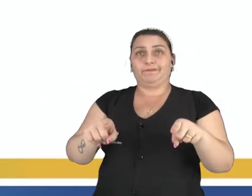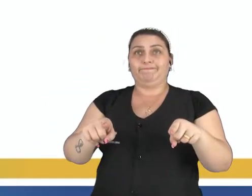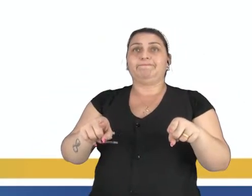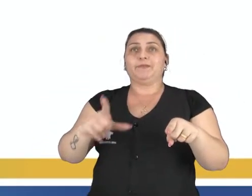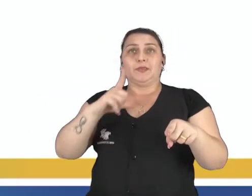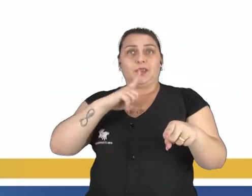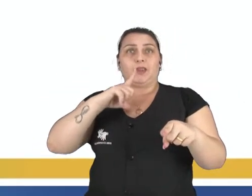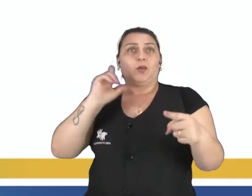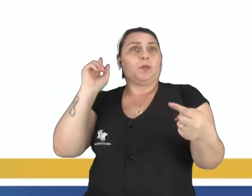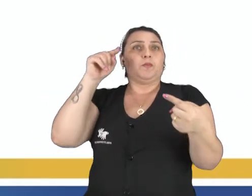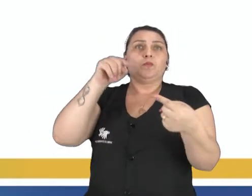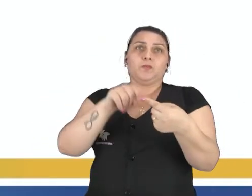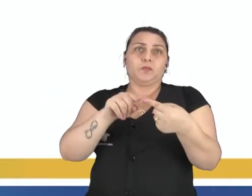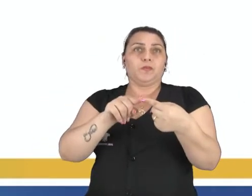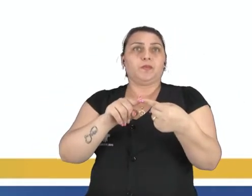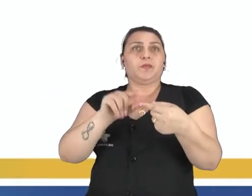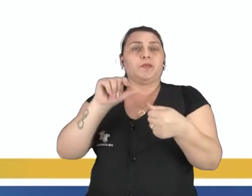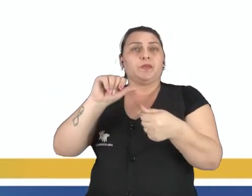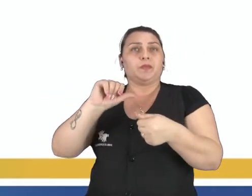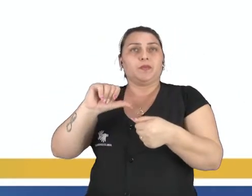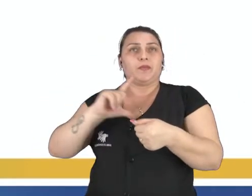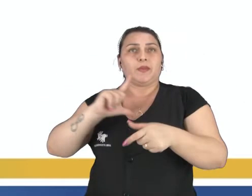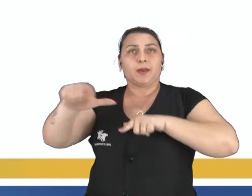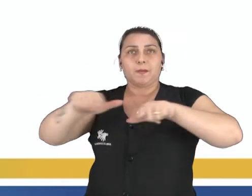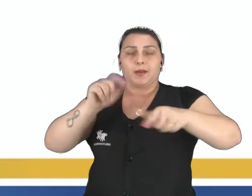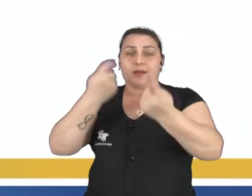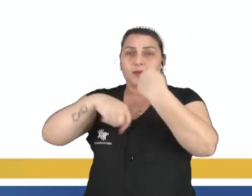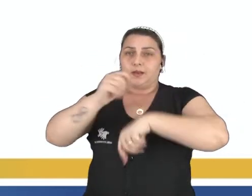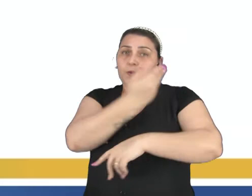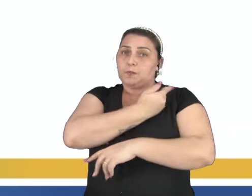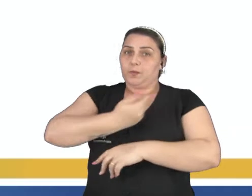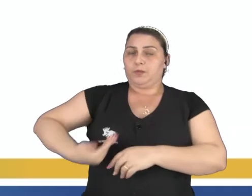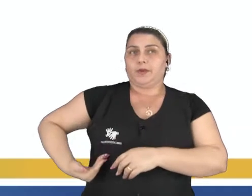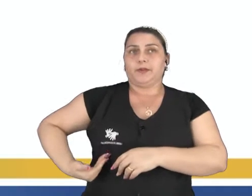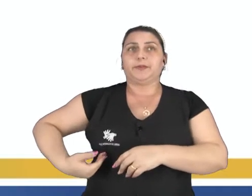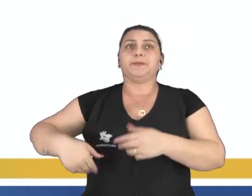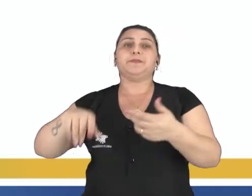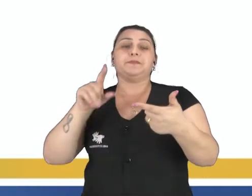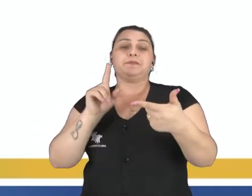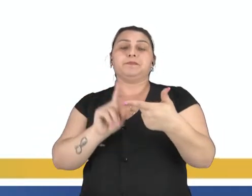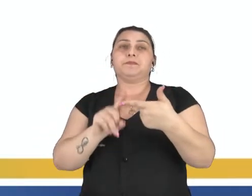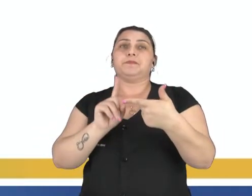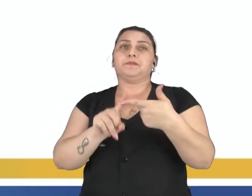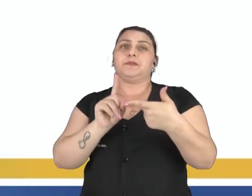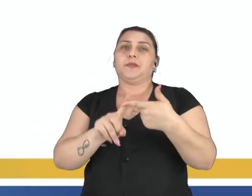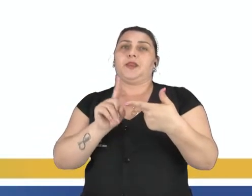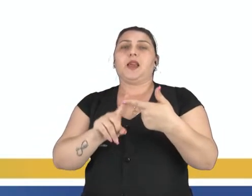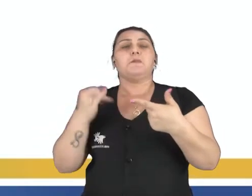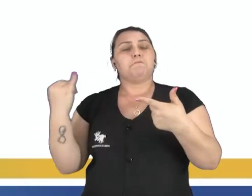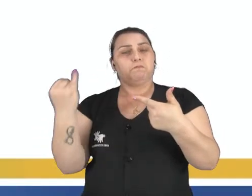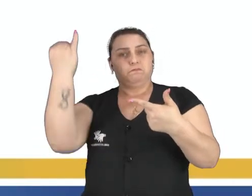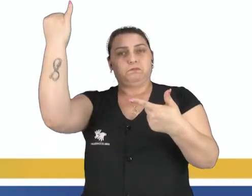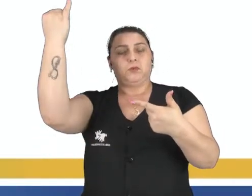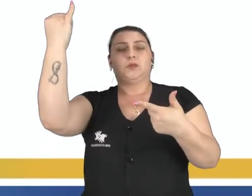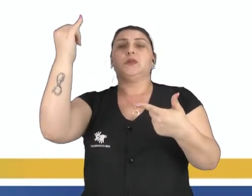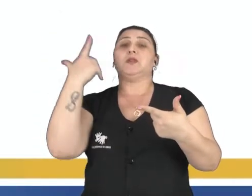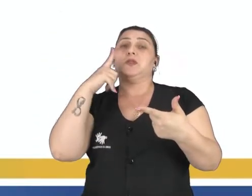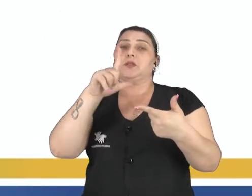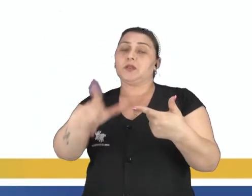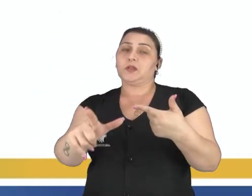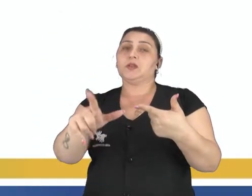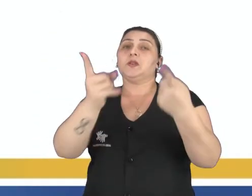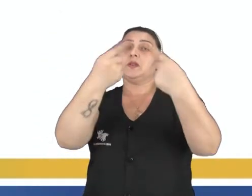de funcionários que tinham a função de desempenhar tarefas de administração pública, certo? Então, isso é fundamental.